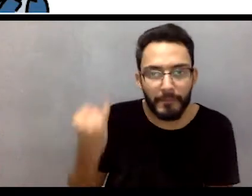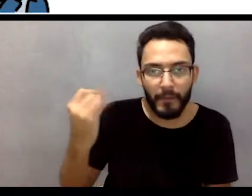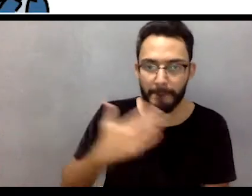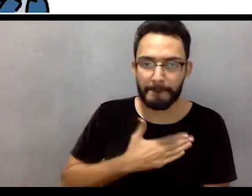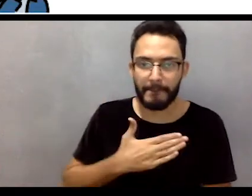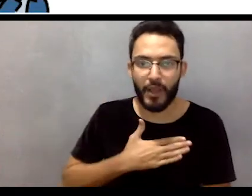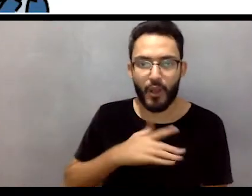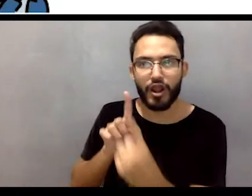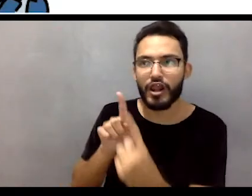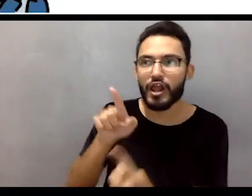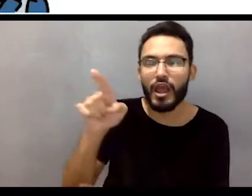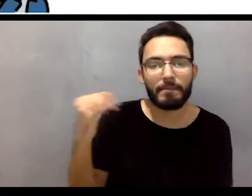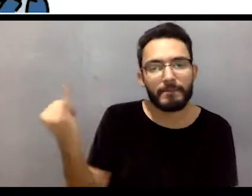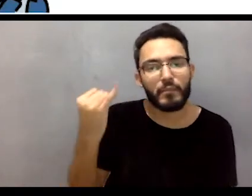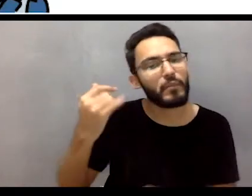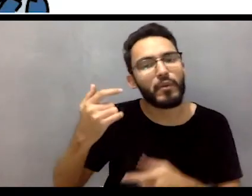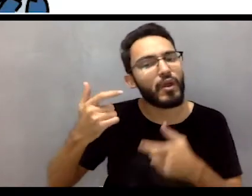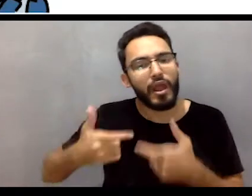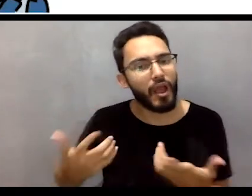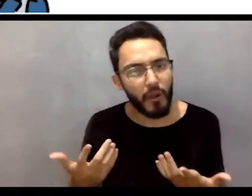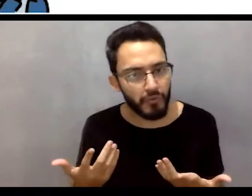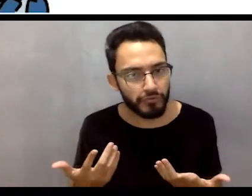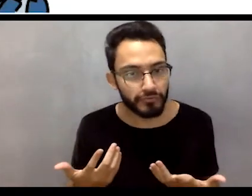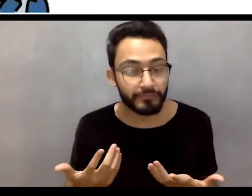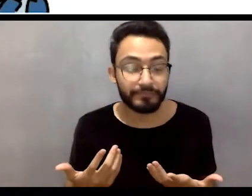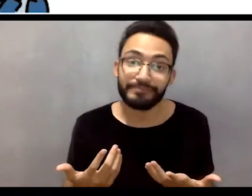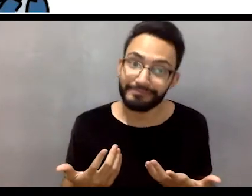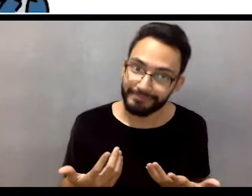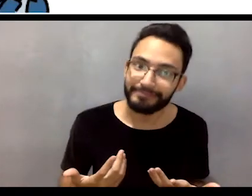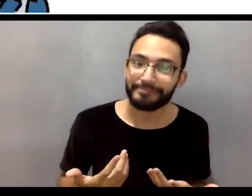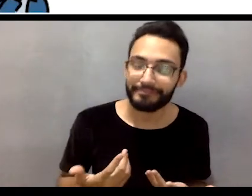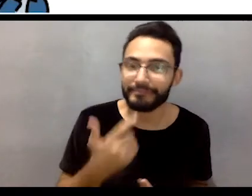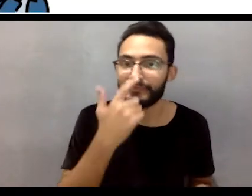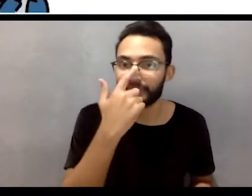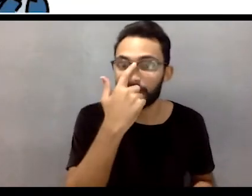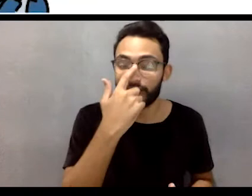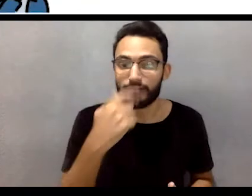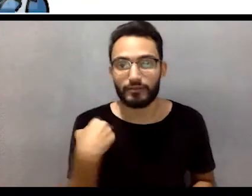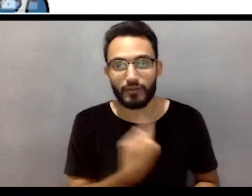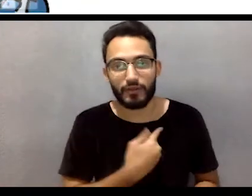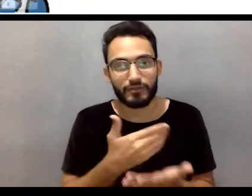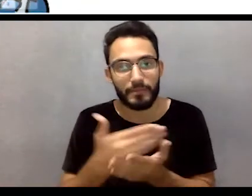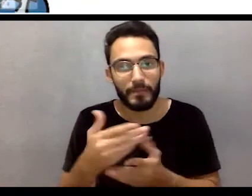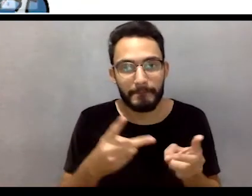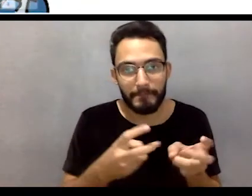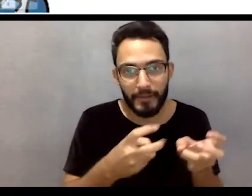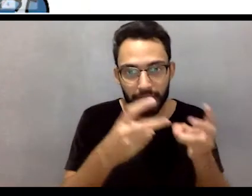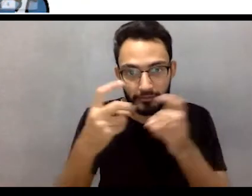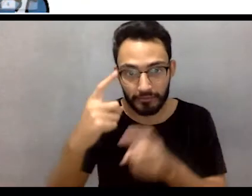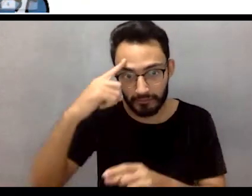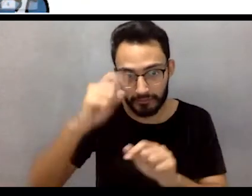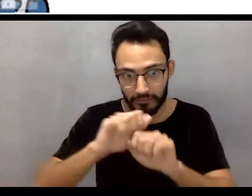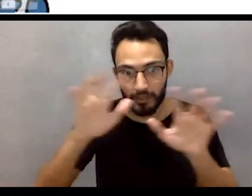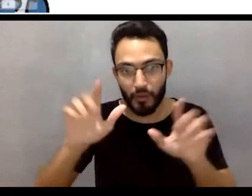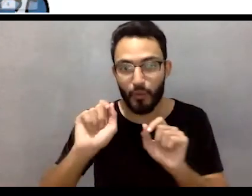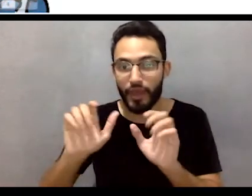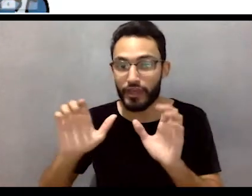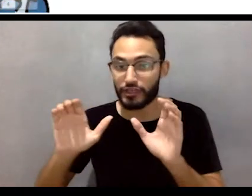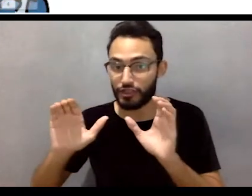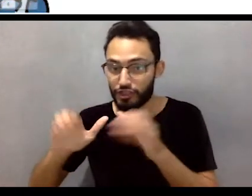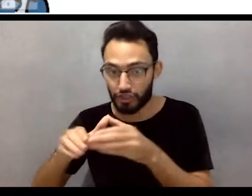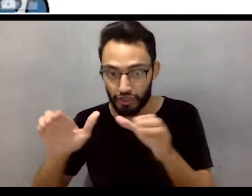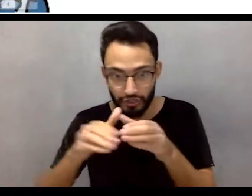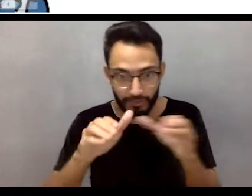meu cliente? Então, o que a gente começa a perceber muito claramente é que os times,